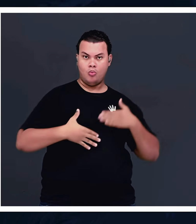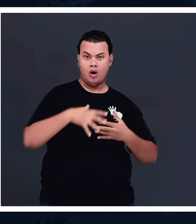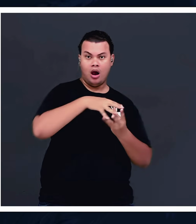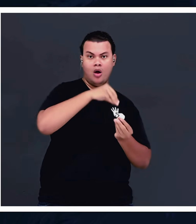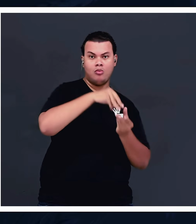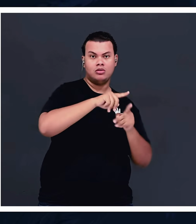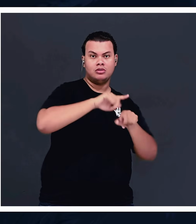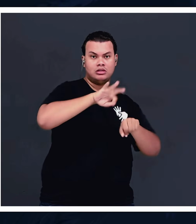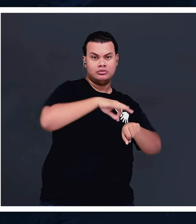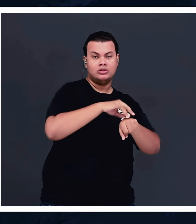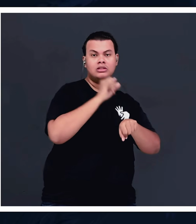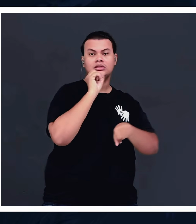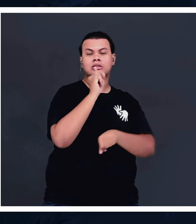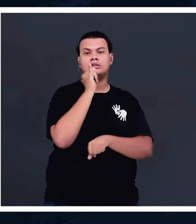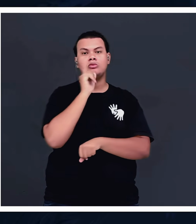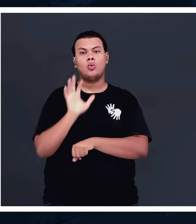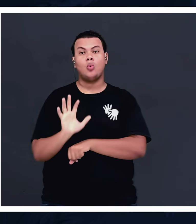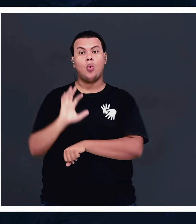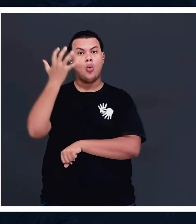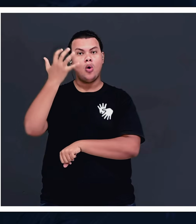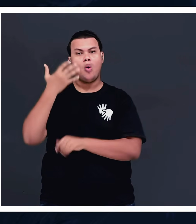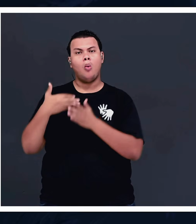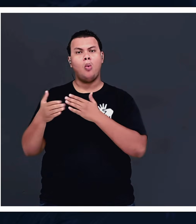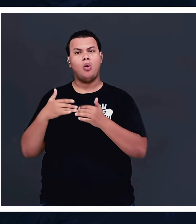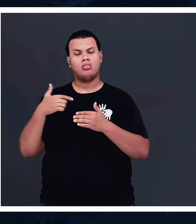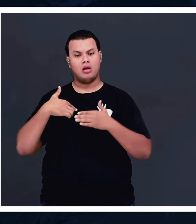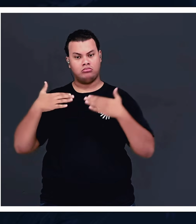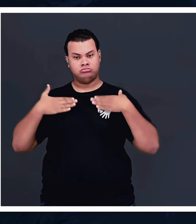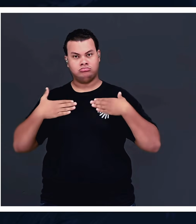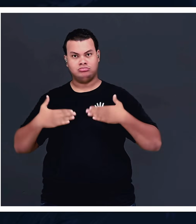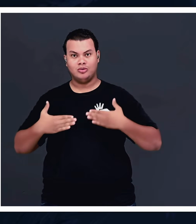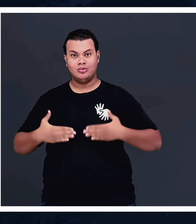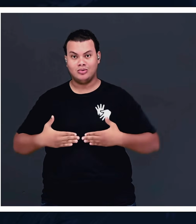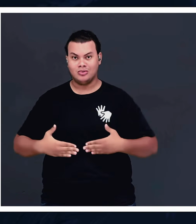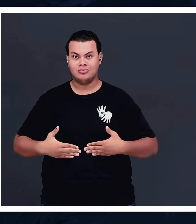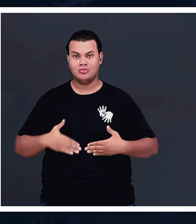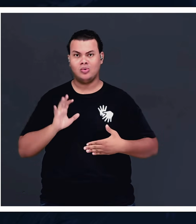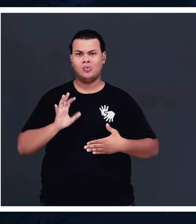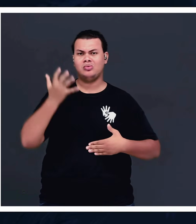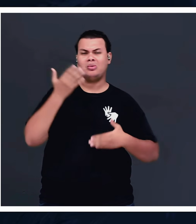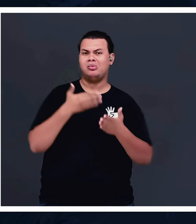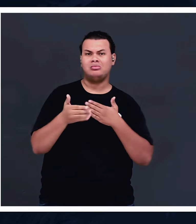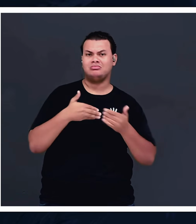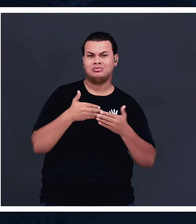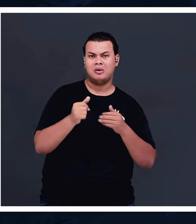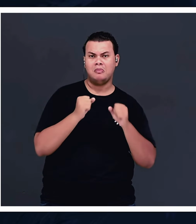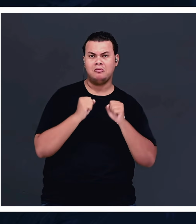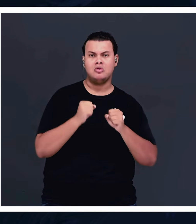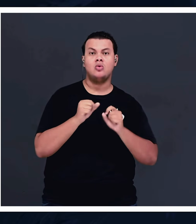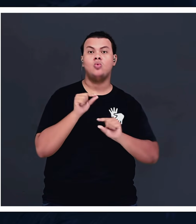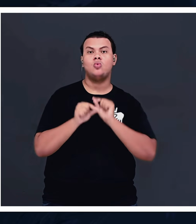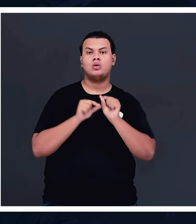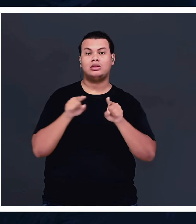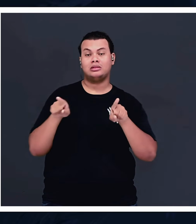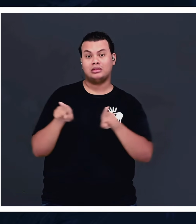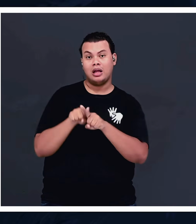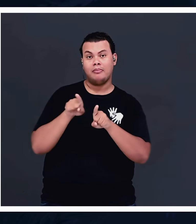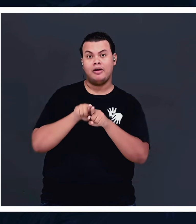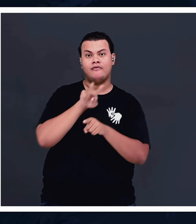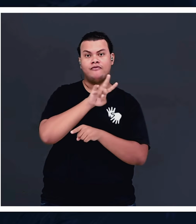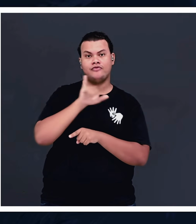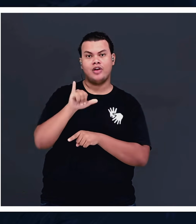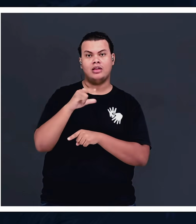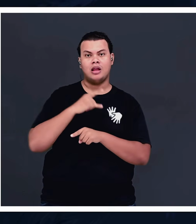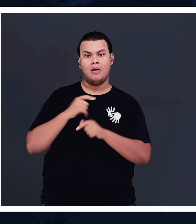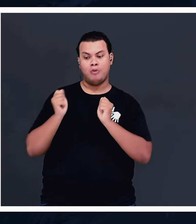Se acontece algo com o meu corpo físico, isso vai causar, isso vai